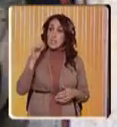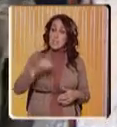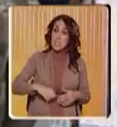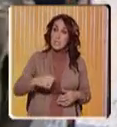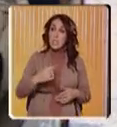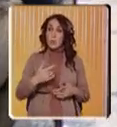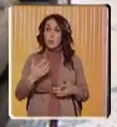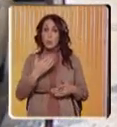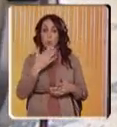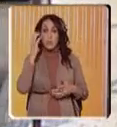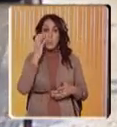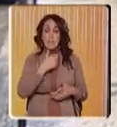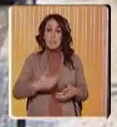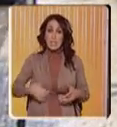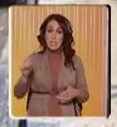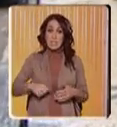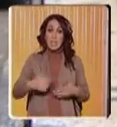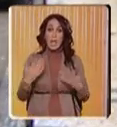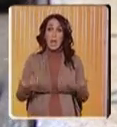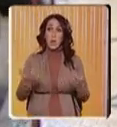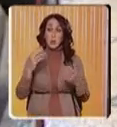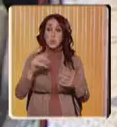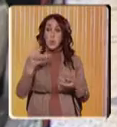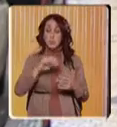analógicos. Agora os digitais